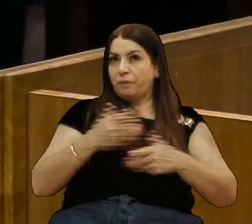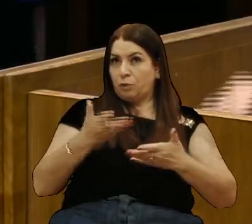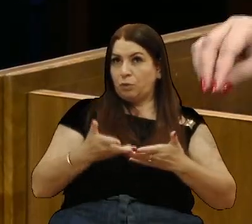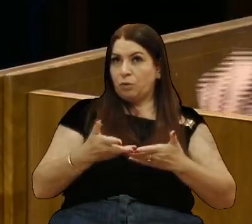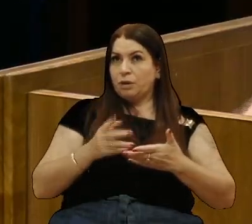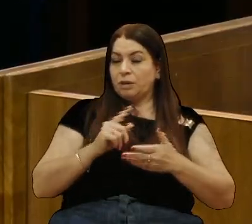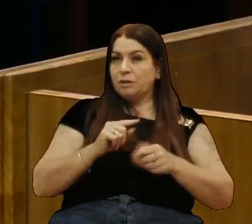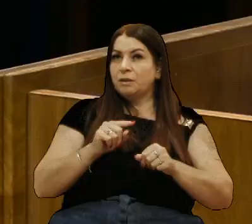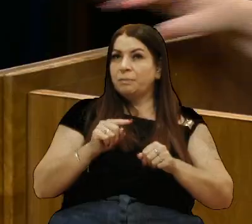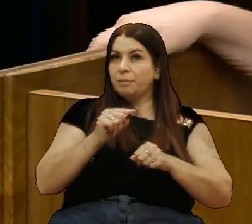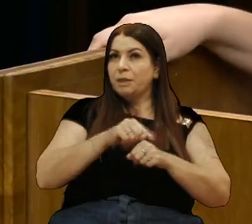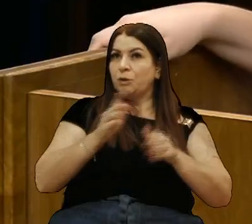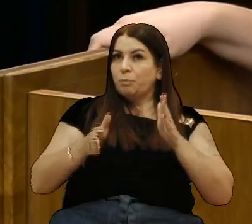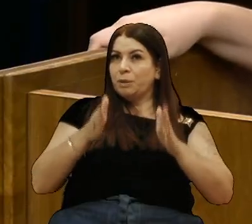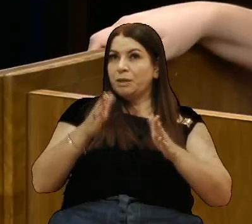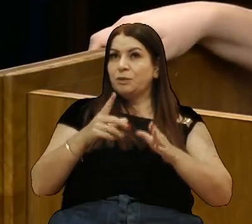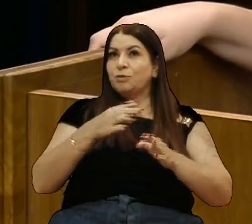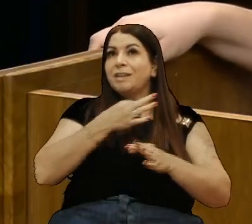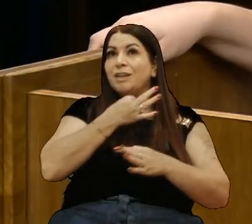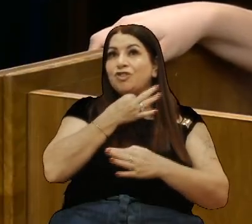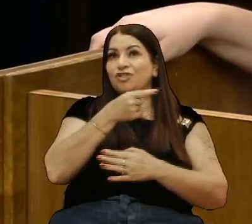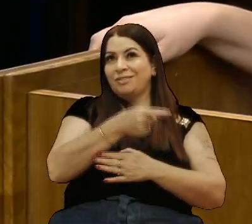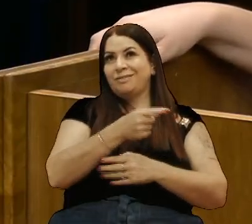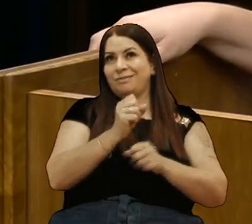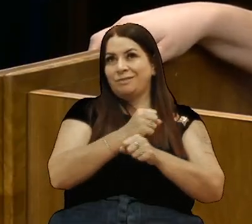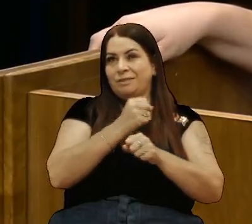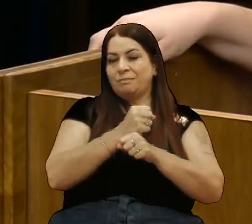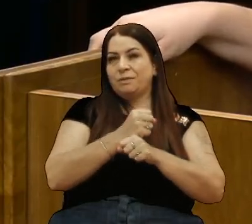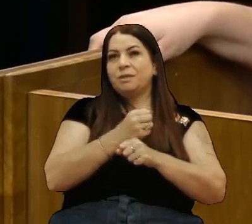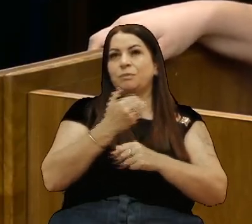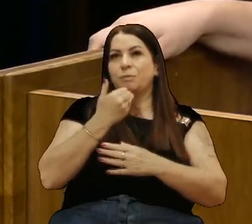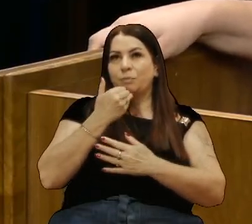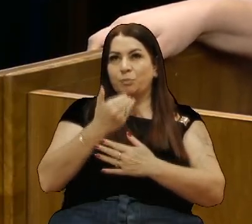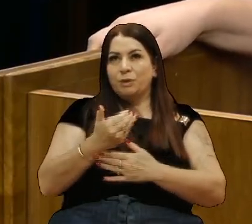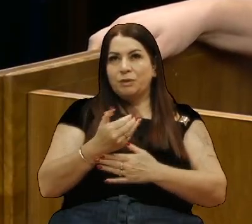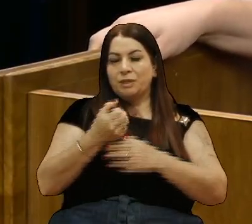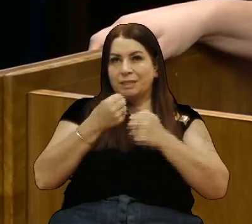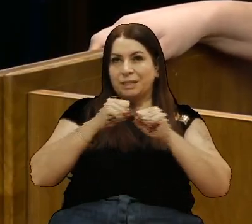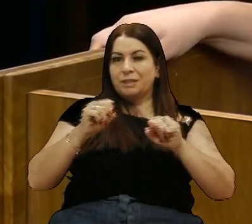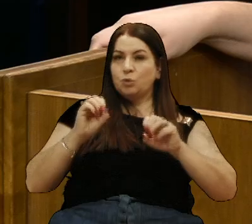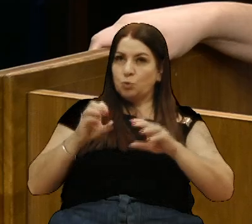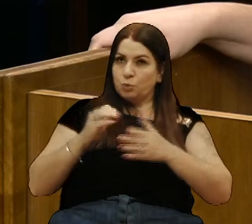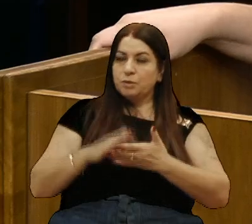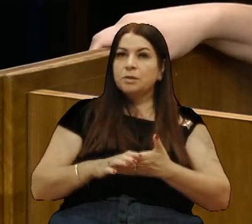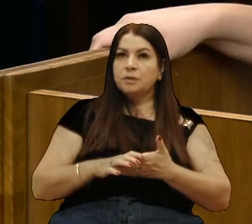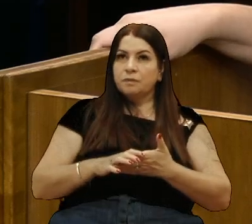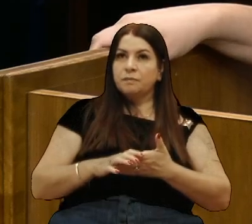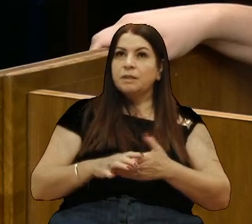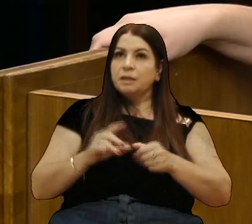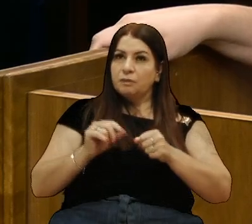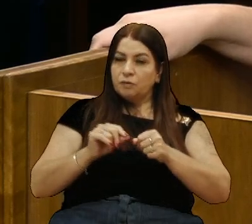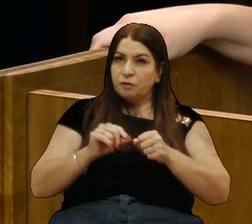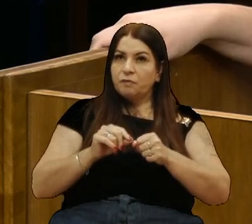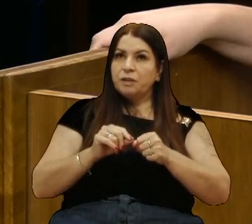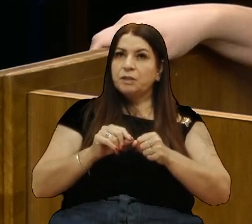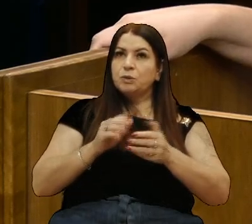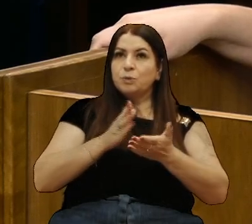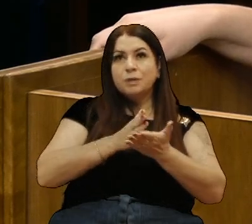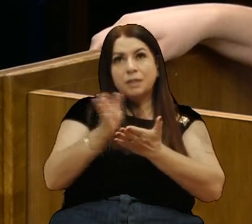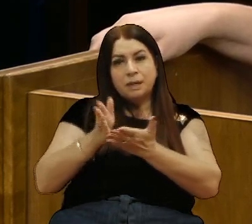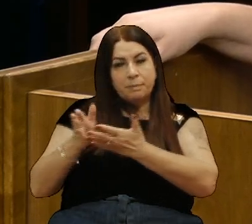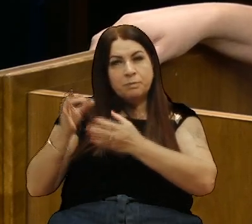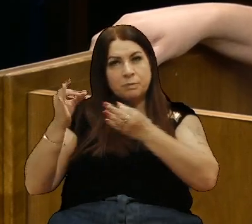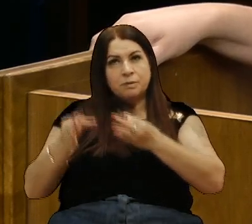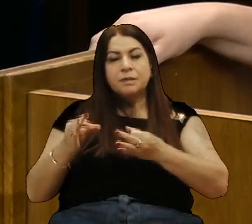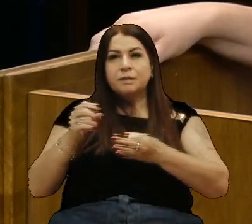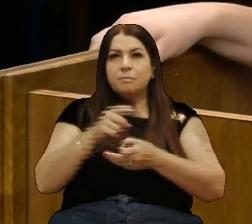estamos ainda no período de garantia dessa obra. Então, a gente pede que a Secretaria de Educação, né, faça os encaminhamentos